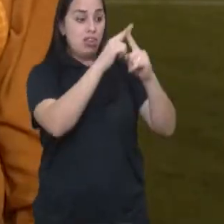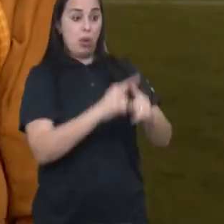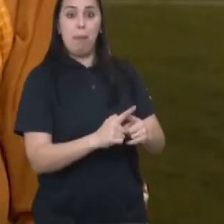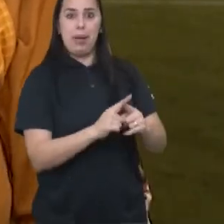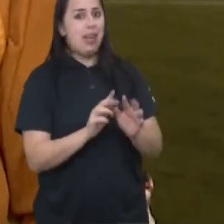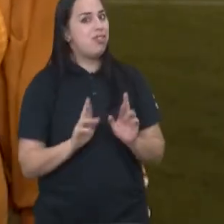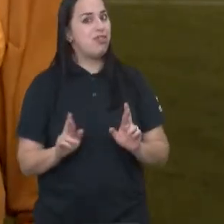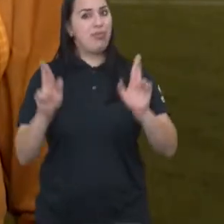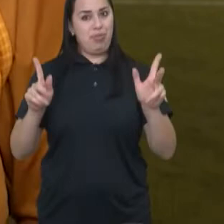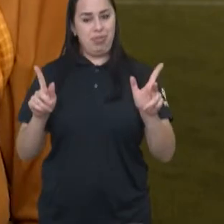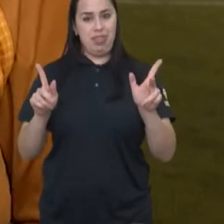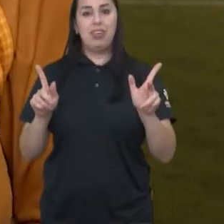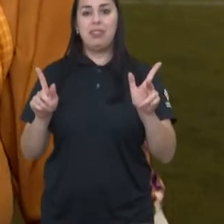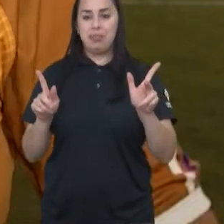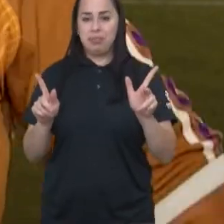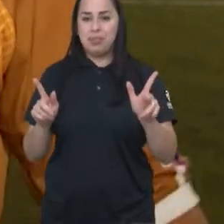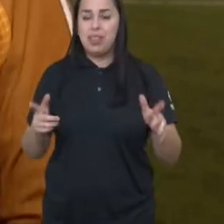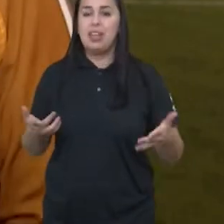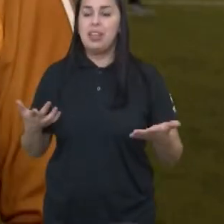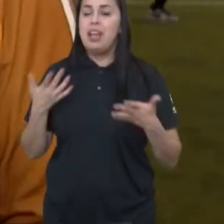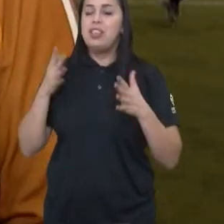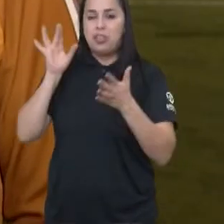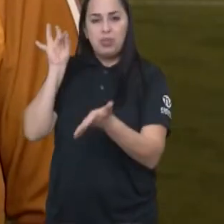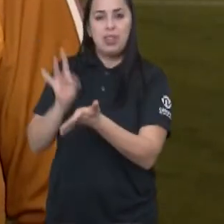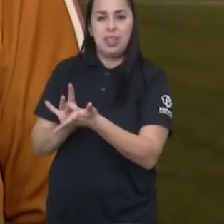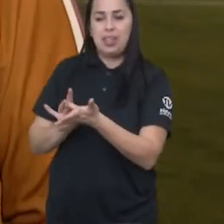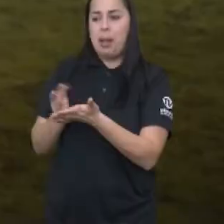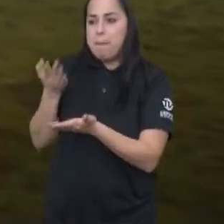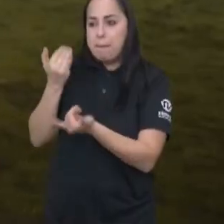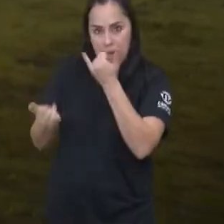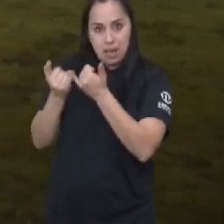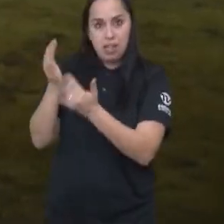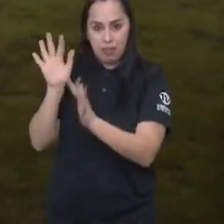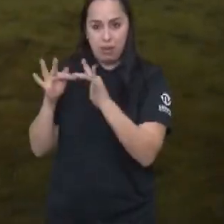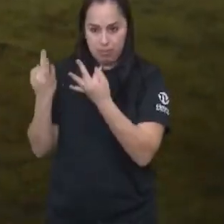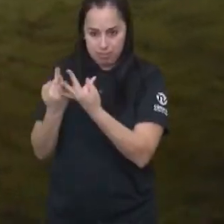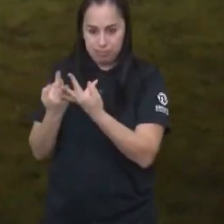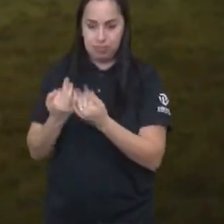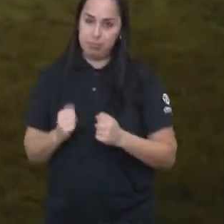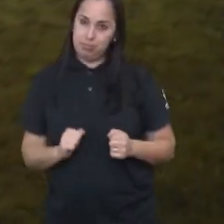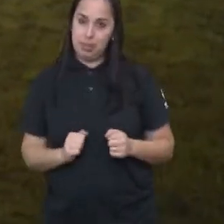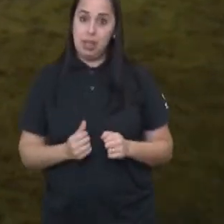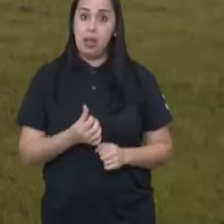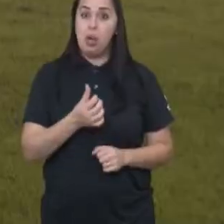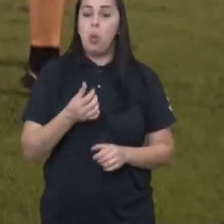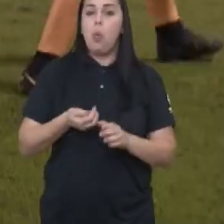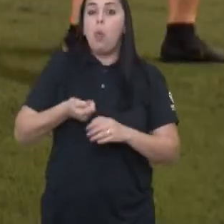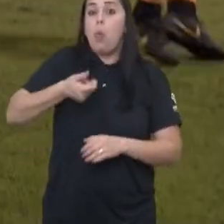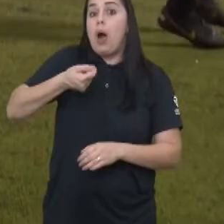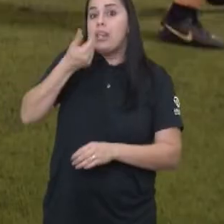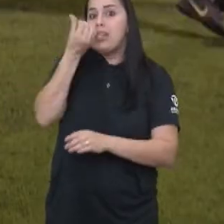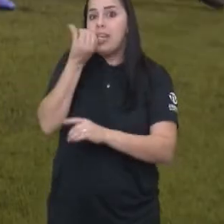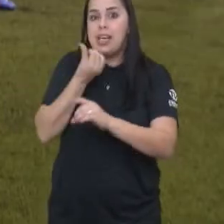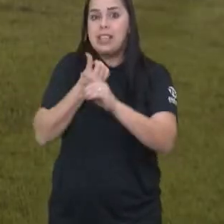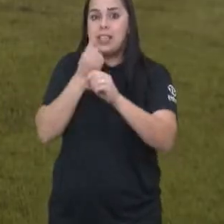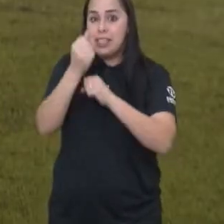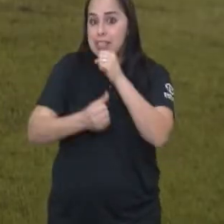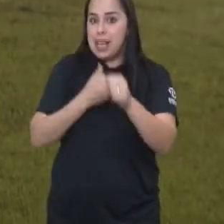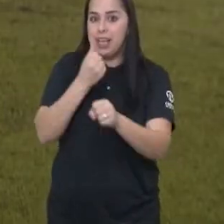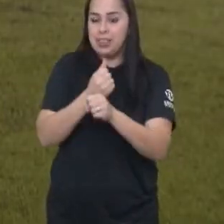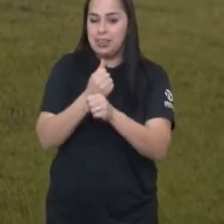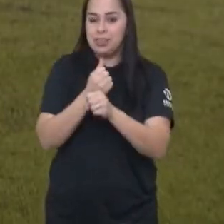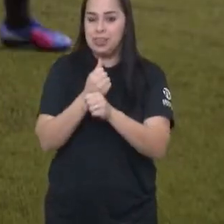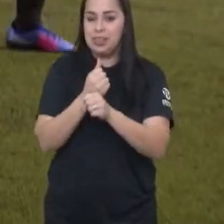competição eu conheci aqui não quero então literalmente a gente é uma família e em quase seis anos o quero jogar futebol